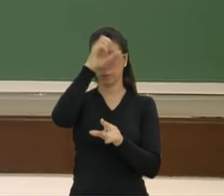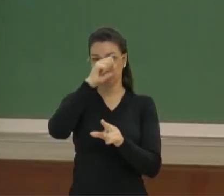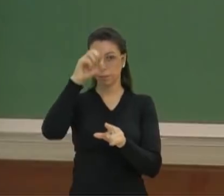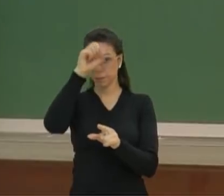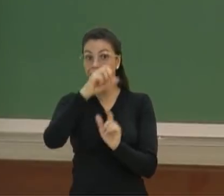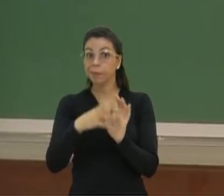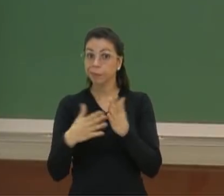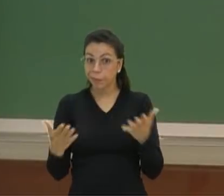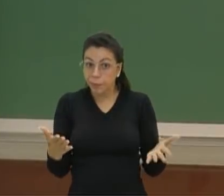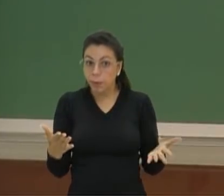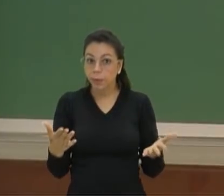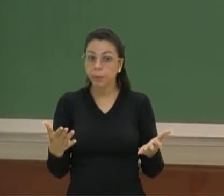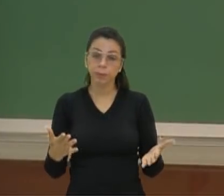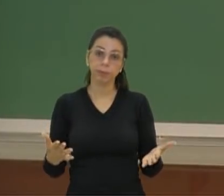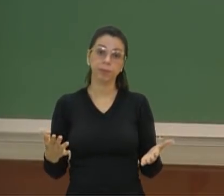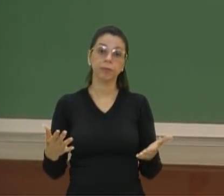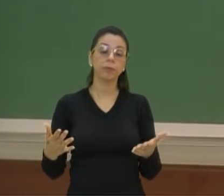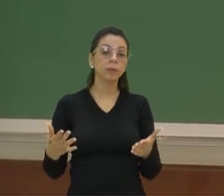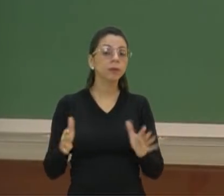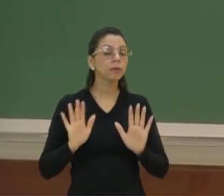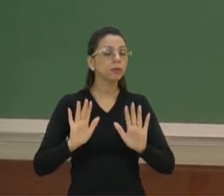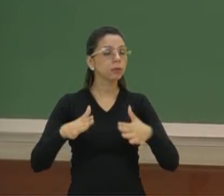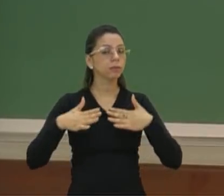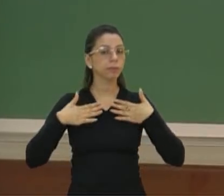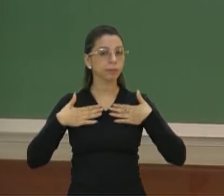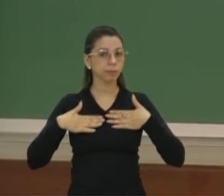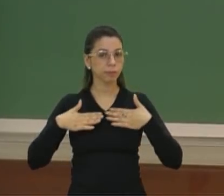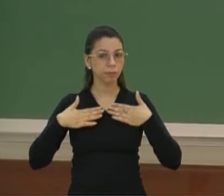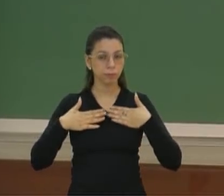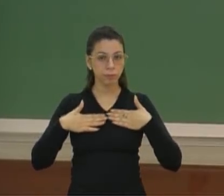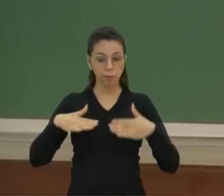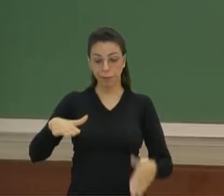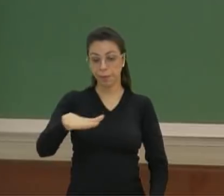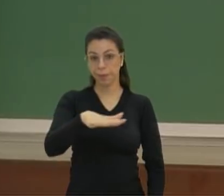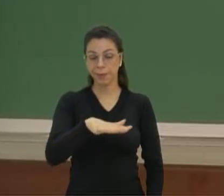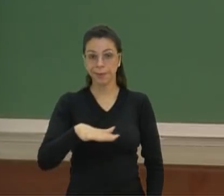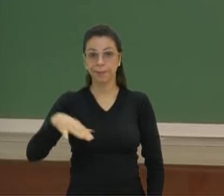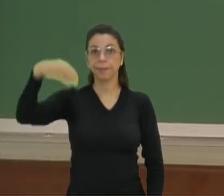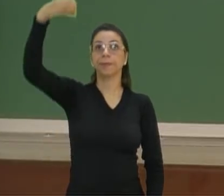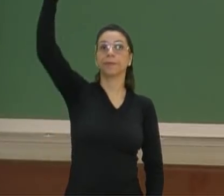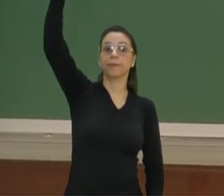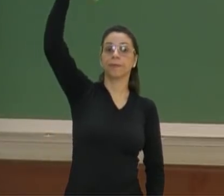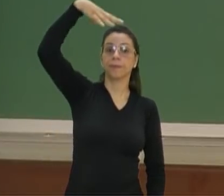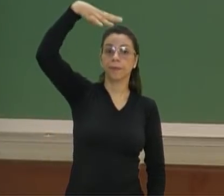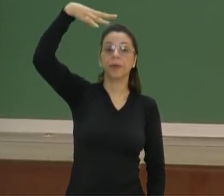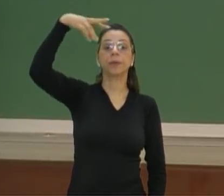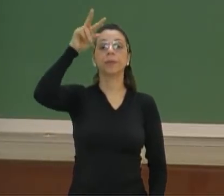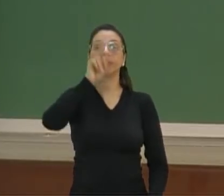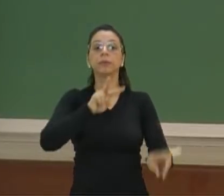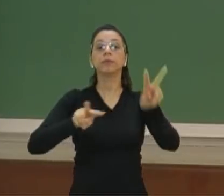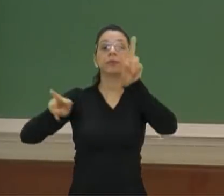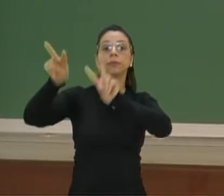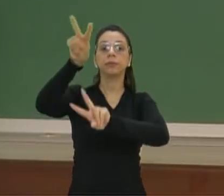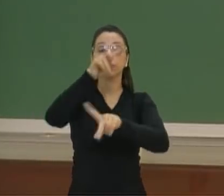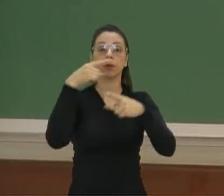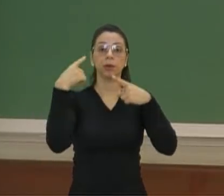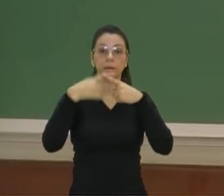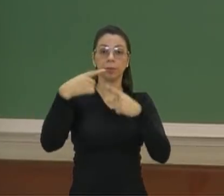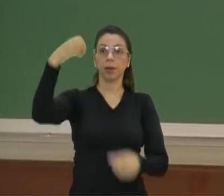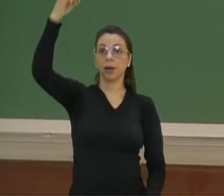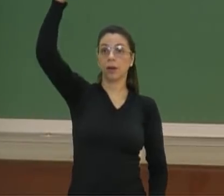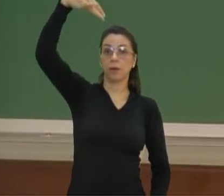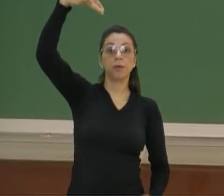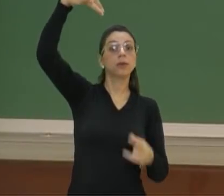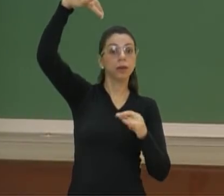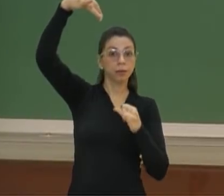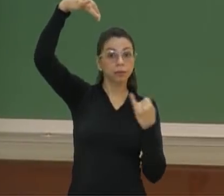É isso mesmo. Então, fique tranquilo num local que tenha uma luminosidade para que você possa me enxergar, porque a luz é